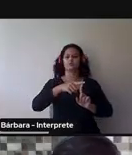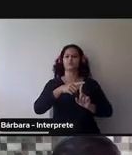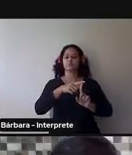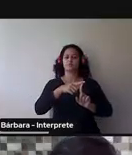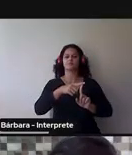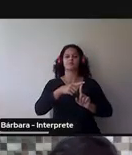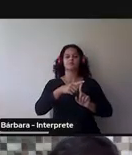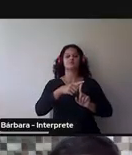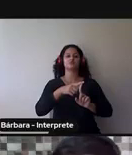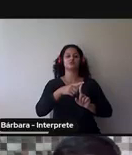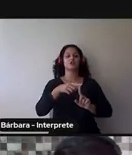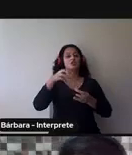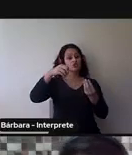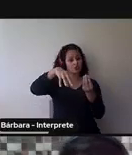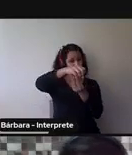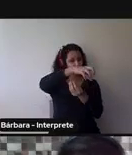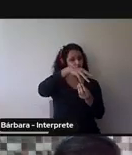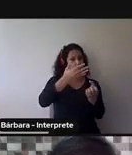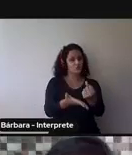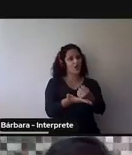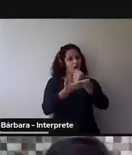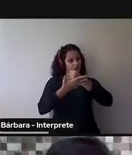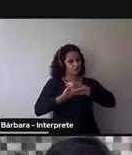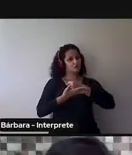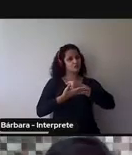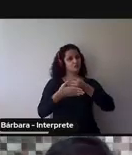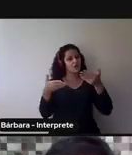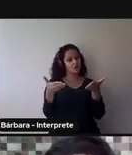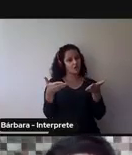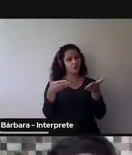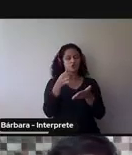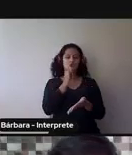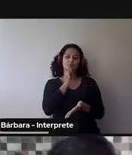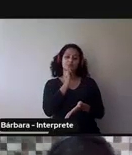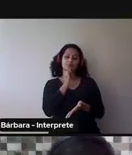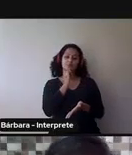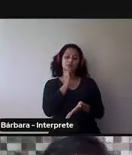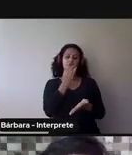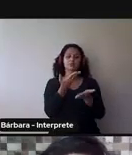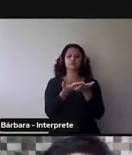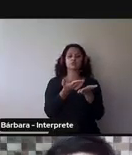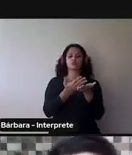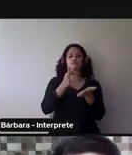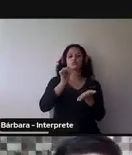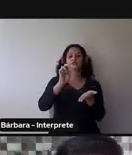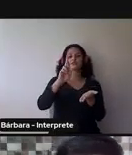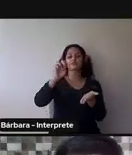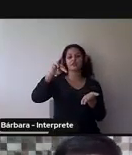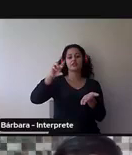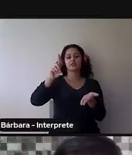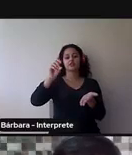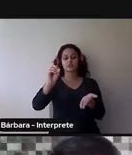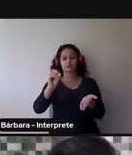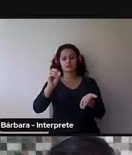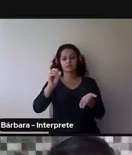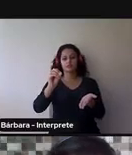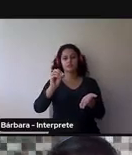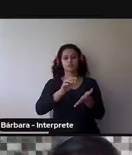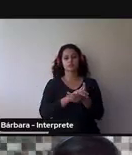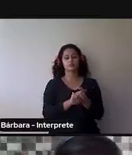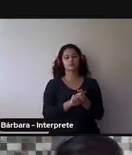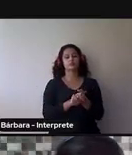eles trazem e que, atualmente, por exemplo, esse estudo de Fernando et al. 2019, ele estabelece, no caso, uma